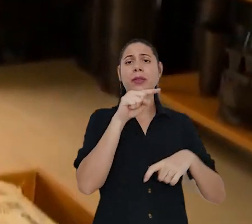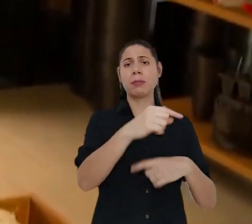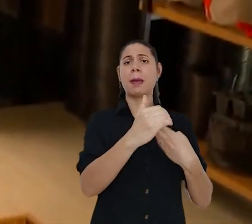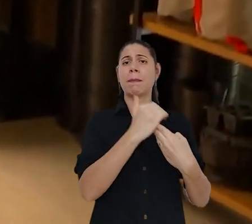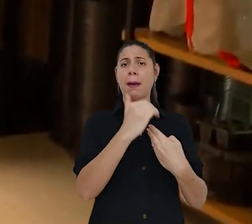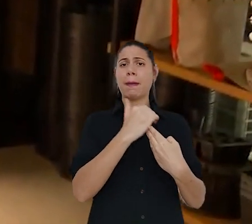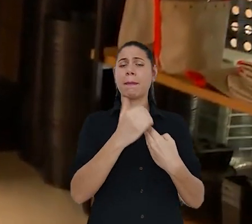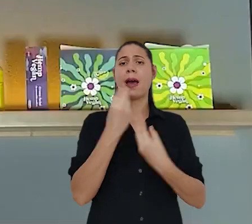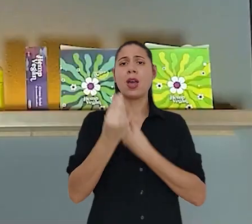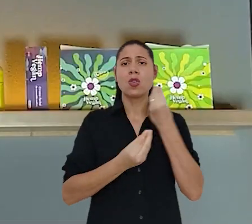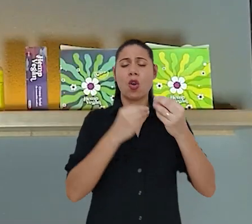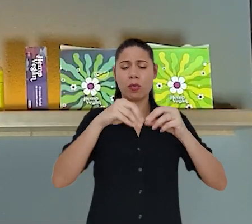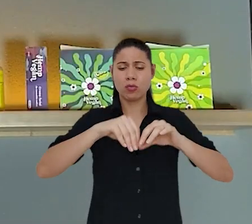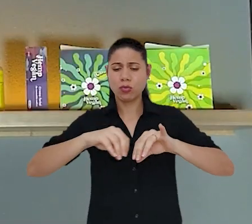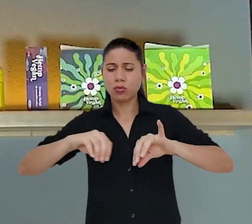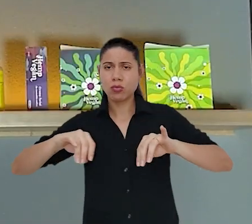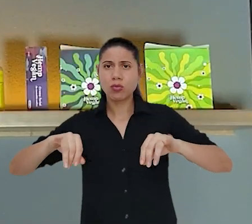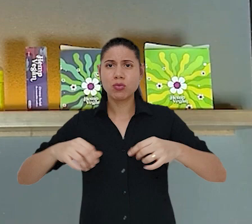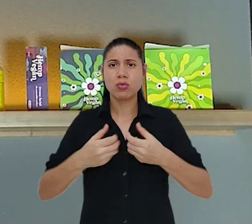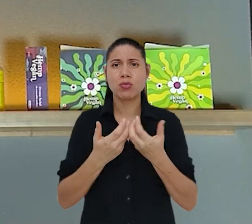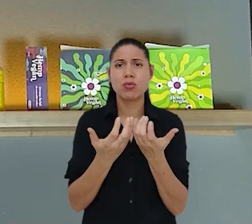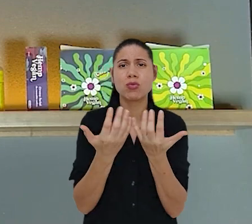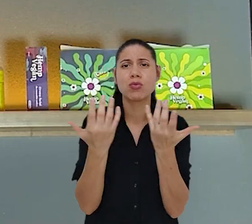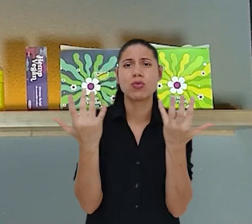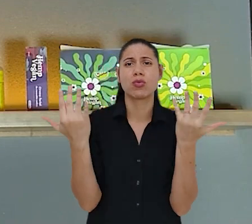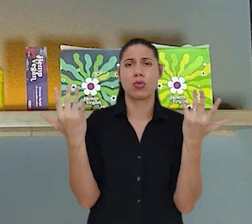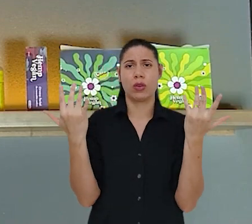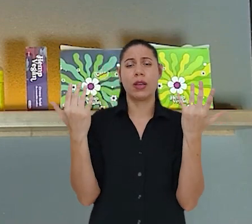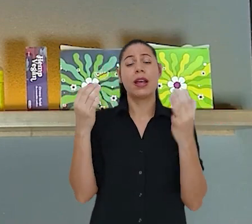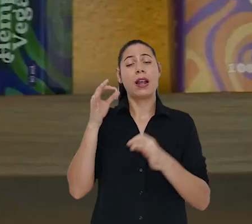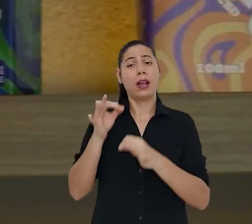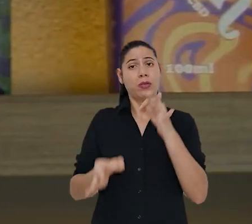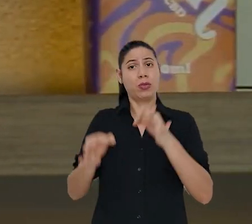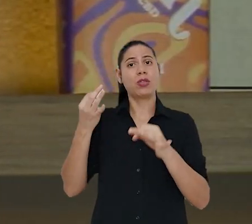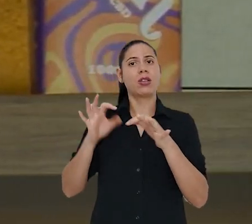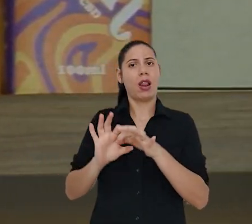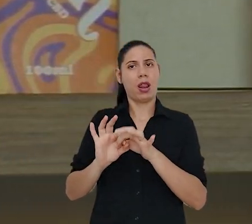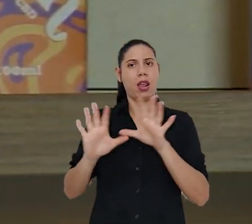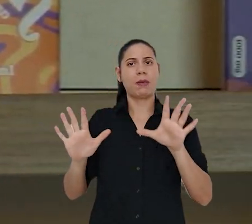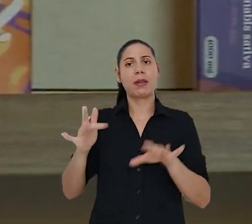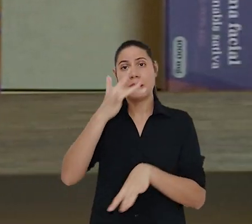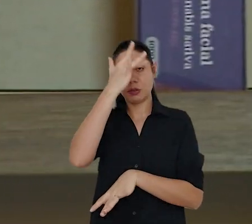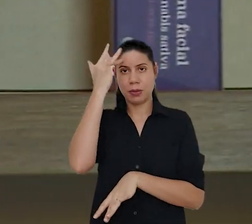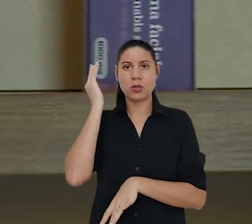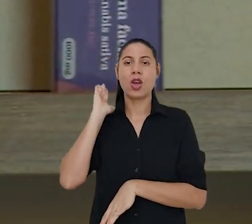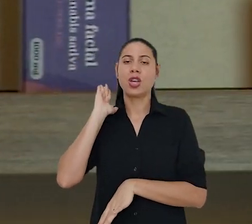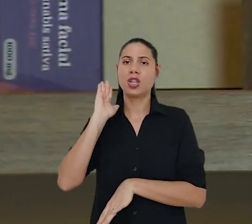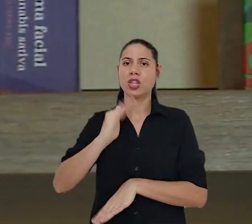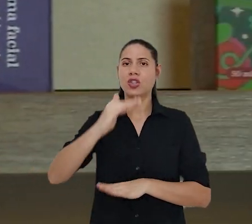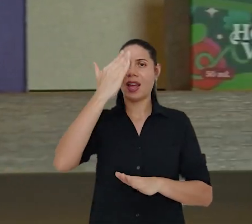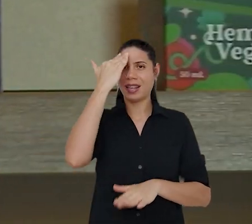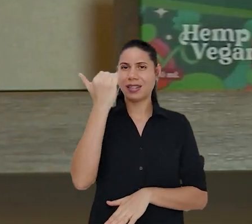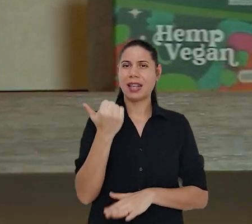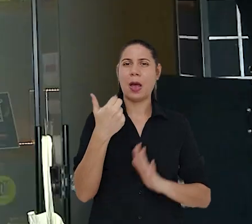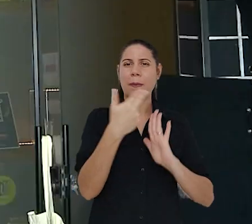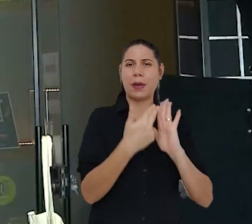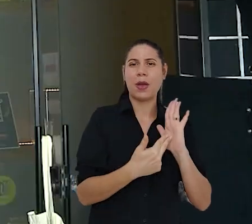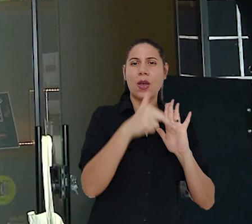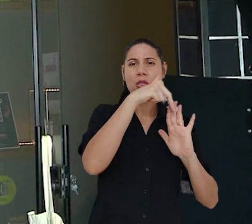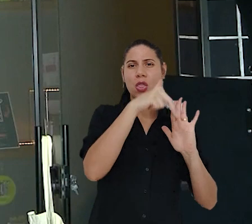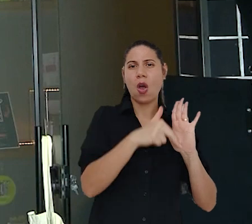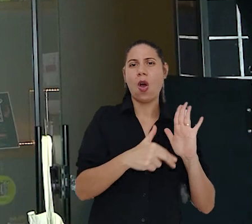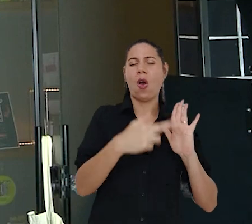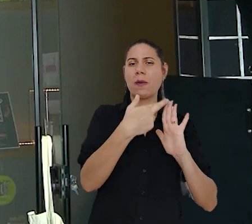orientações sobre o cultivo e o manejo autorizados pela Justiça a quem já se ajustou aos normativos da Anvisa.